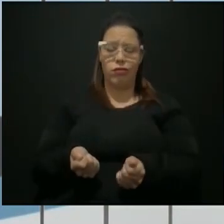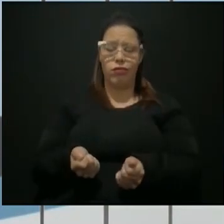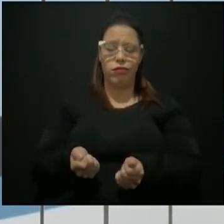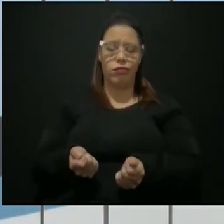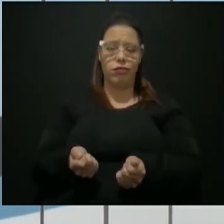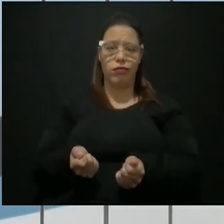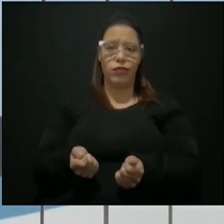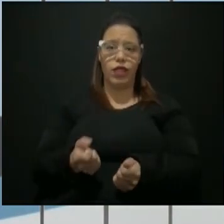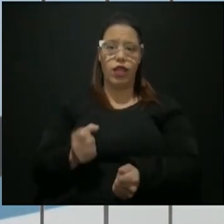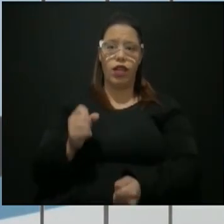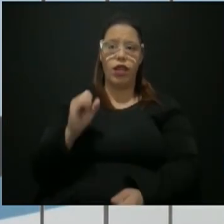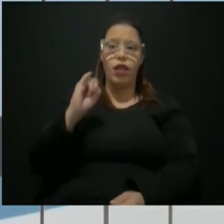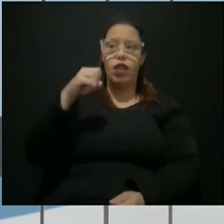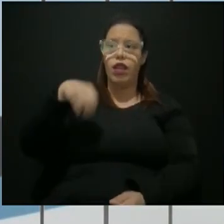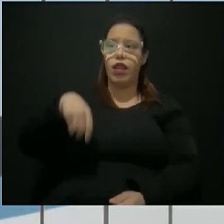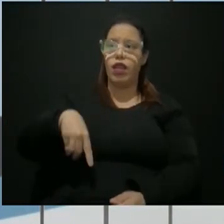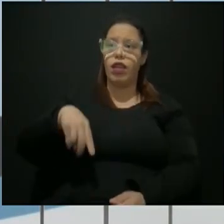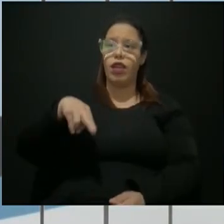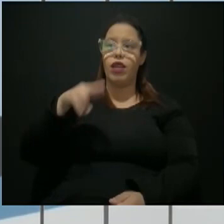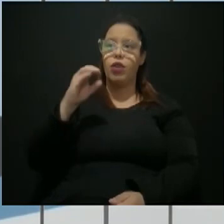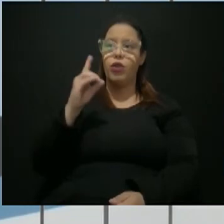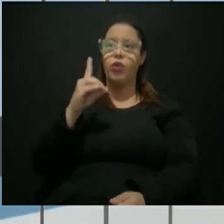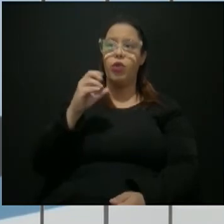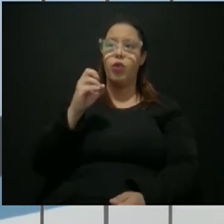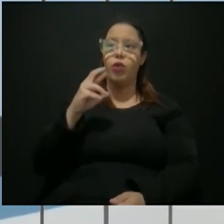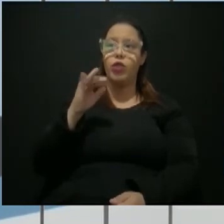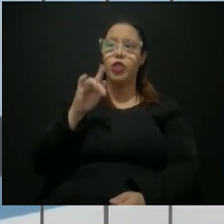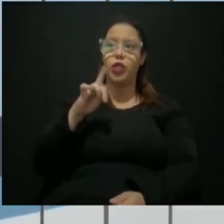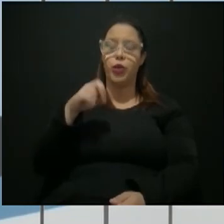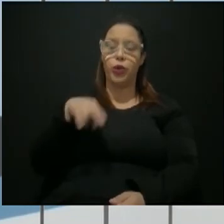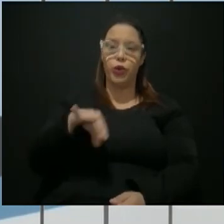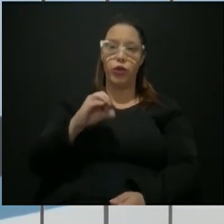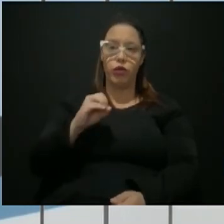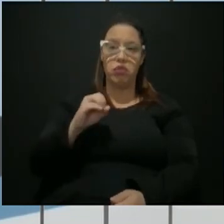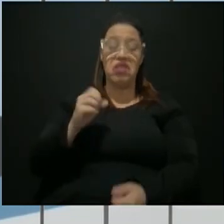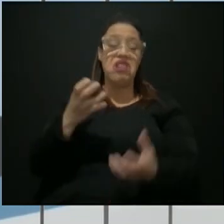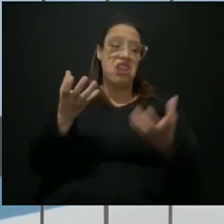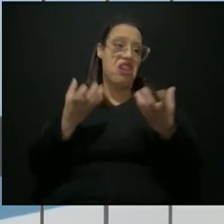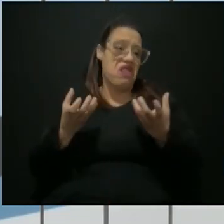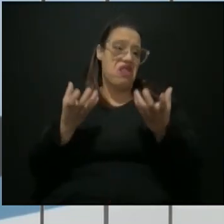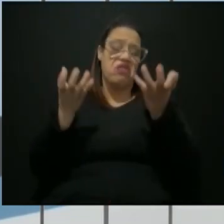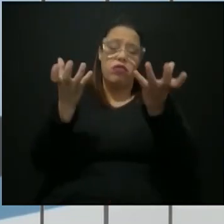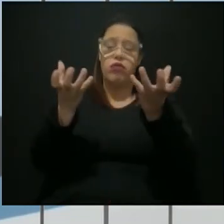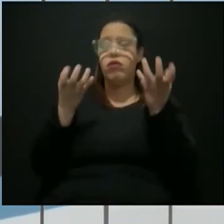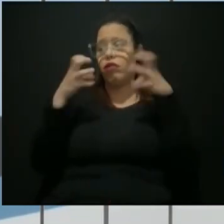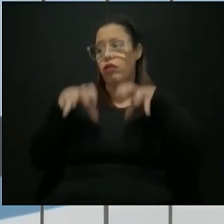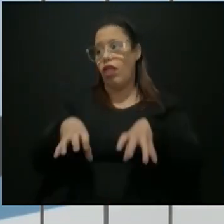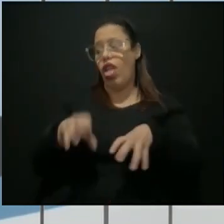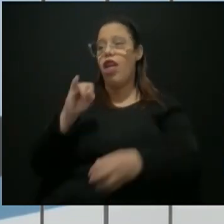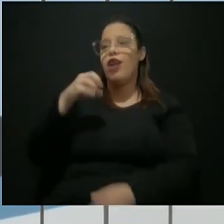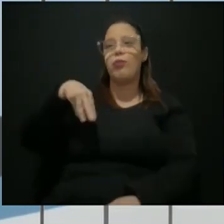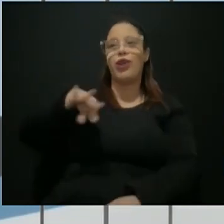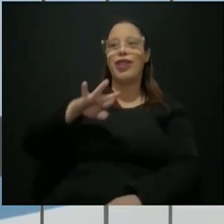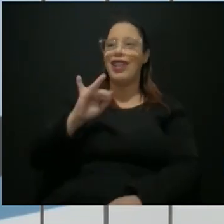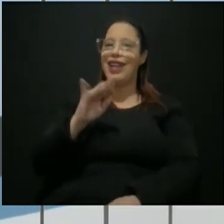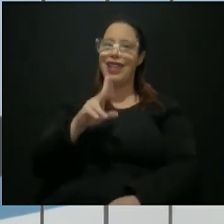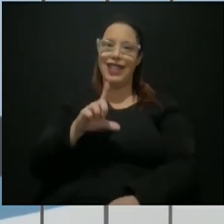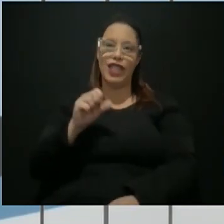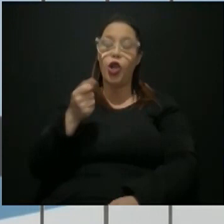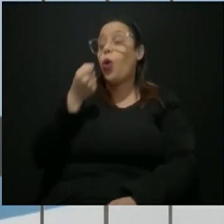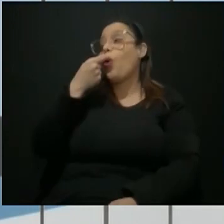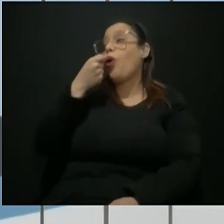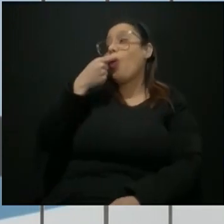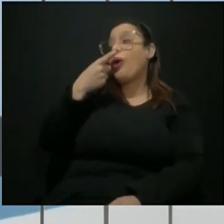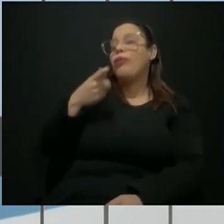Então a gente vai desencadear o processo de envelhecimento querendo ou não, né? Não existe a imortalidade, ainda não inventamos a pílula da